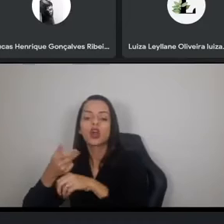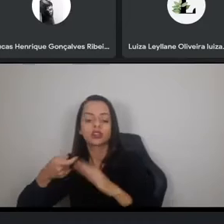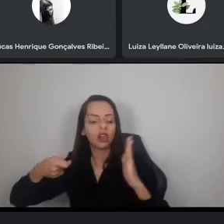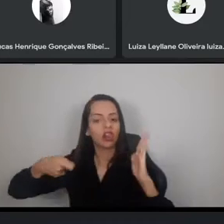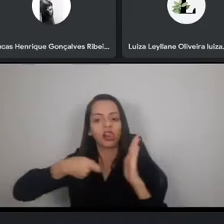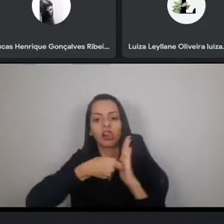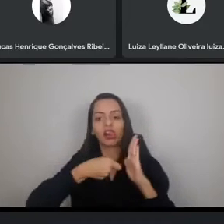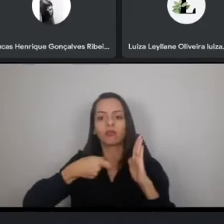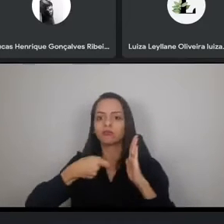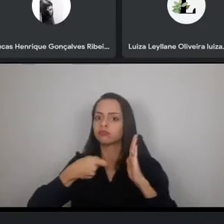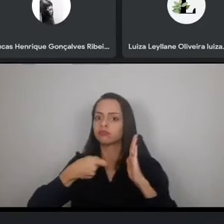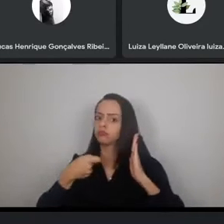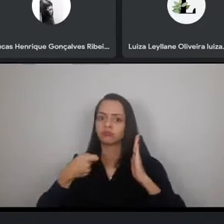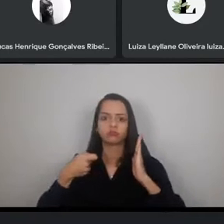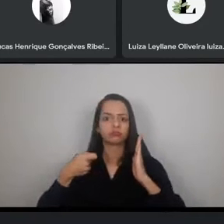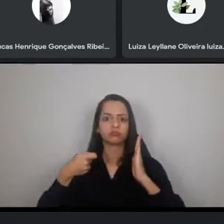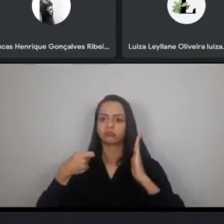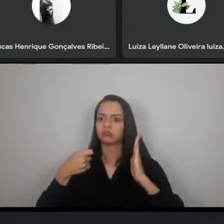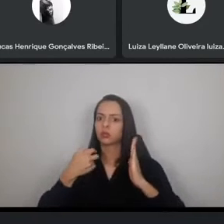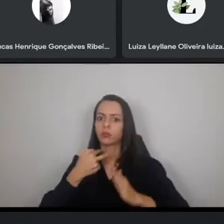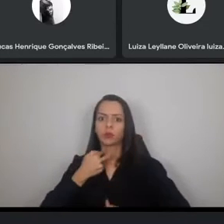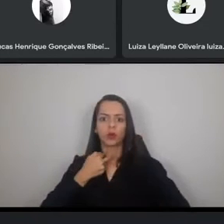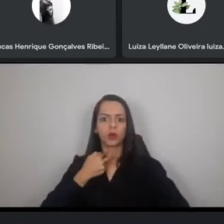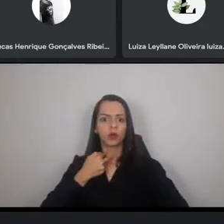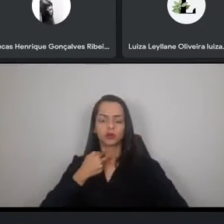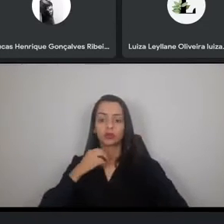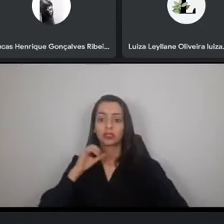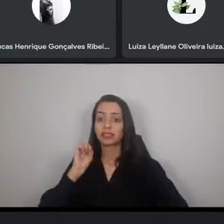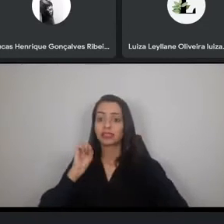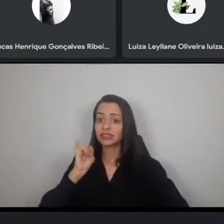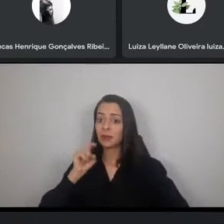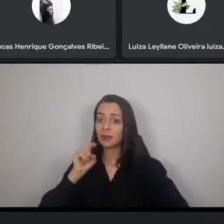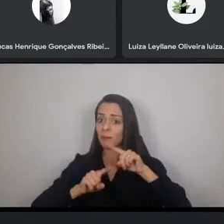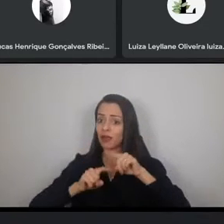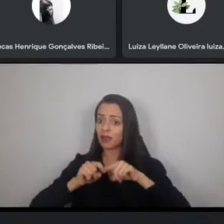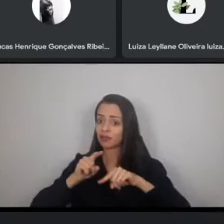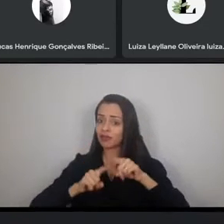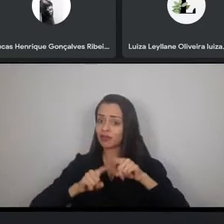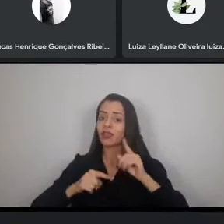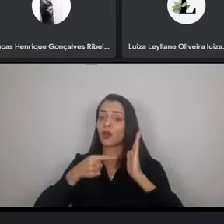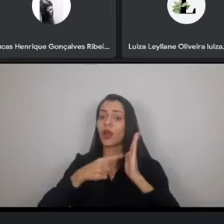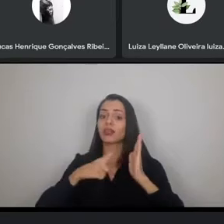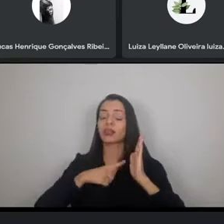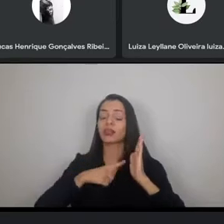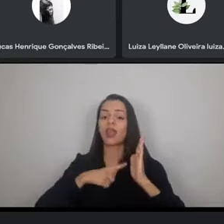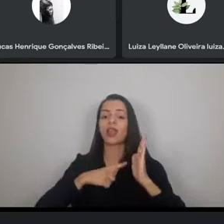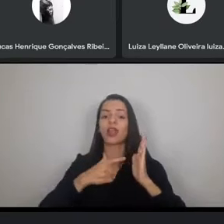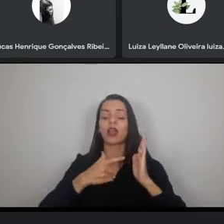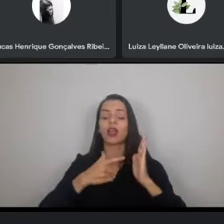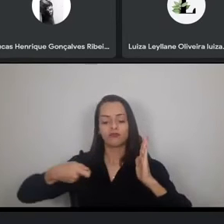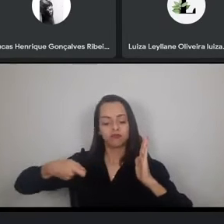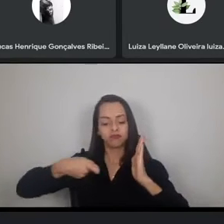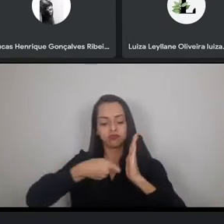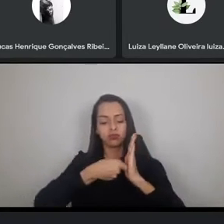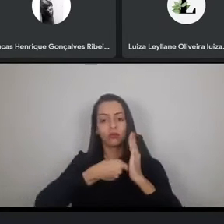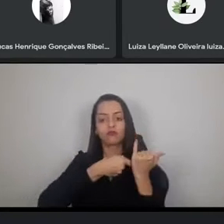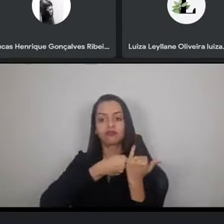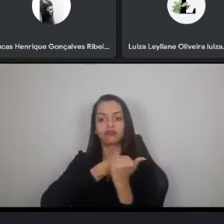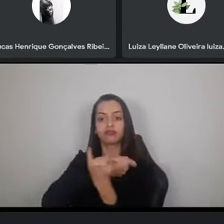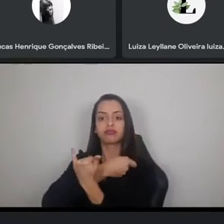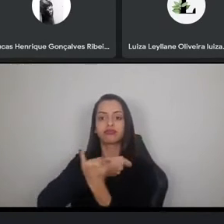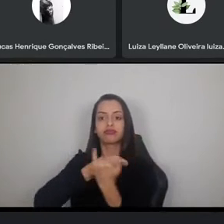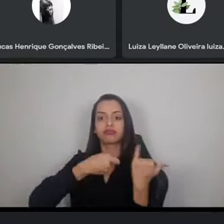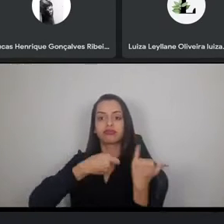colocamos qualquer material elétrico, condutor de energia, em contato com a parte metálica de